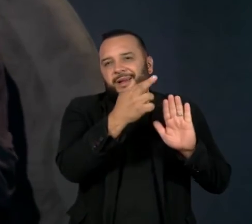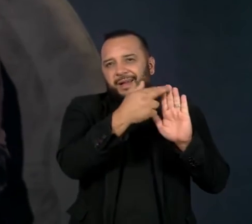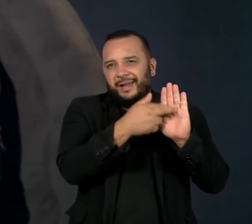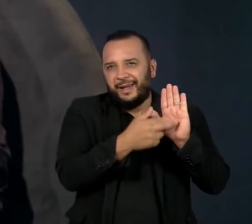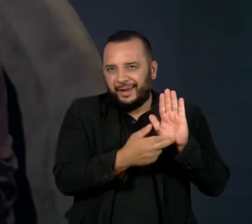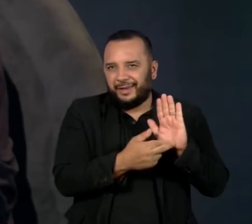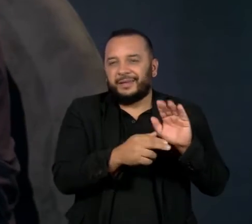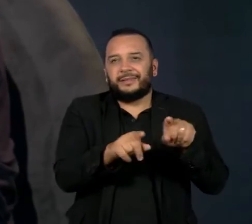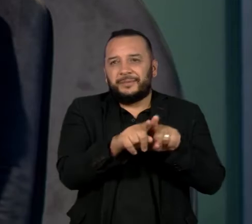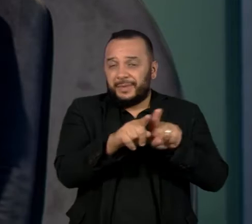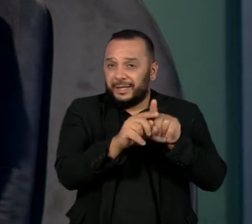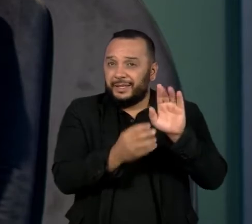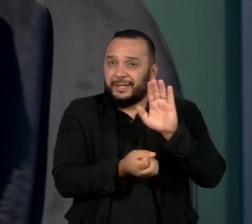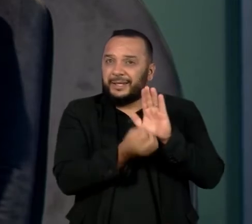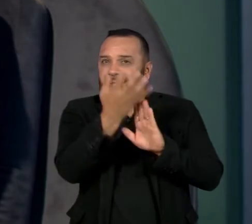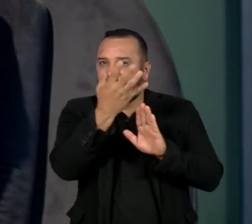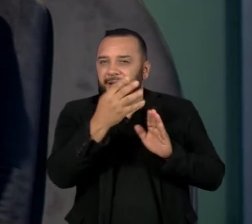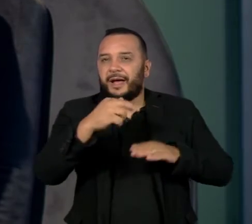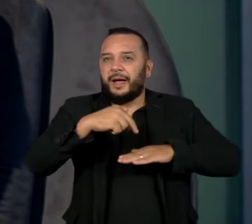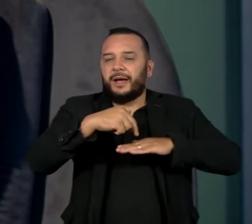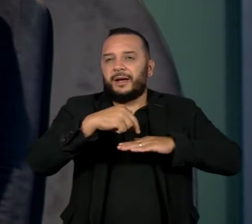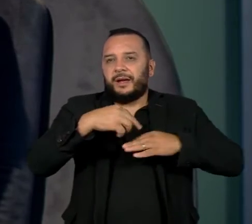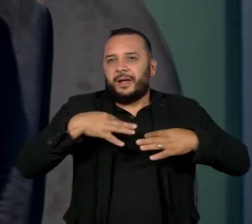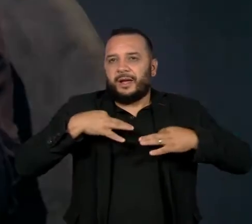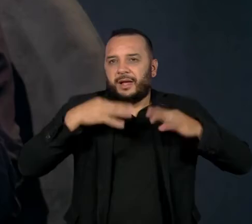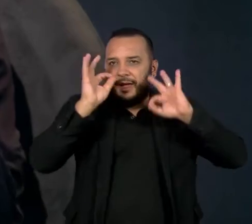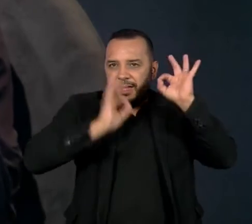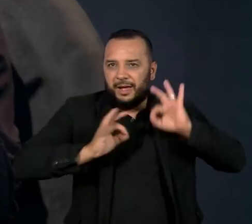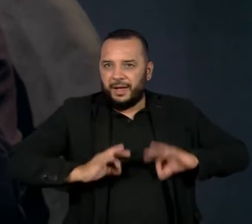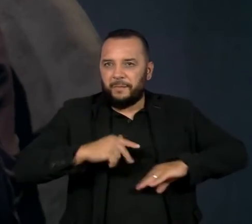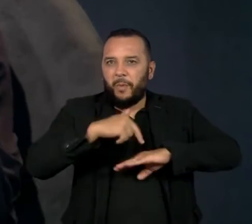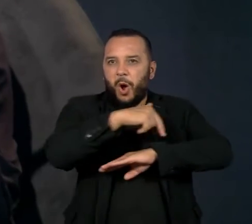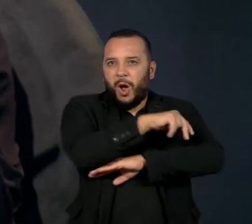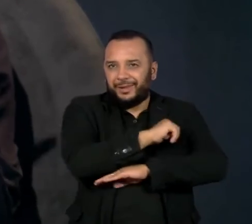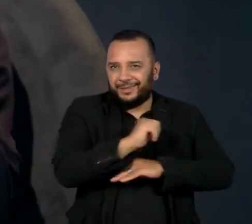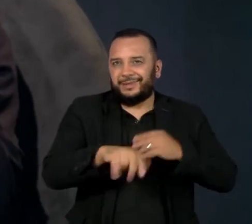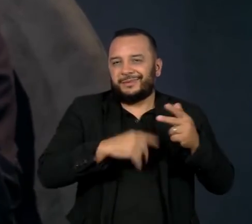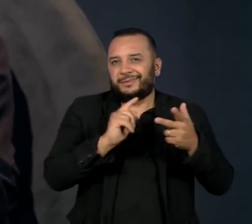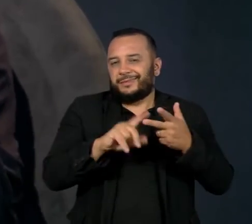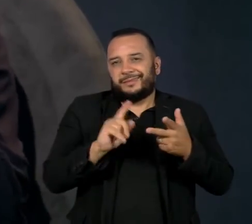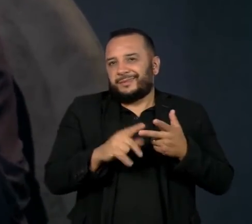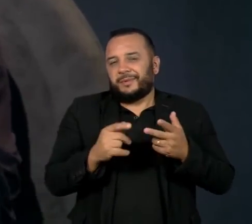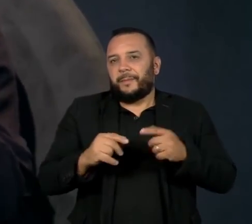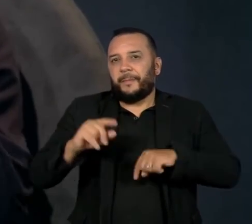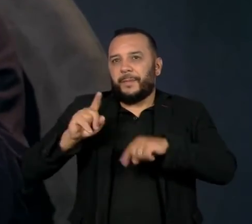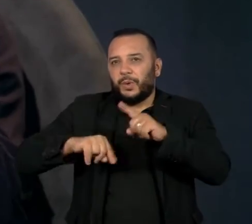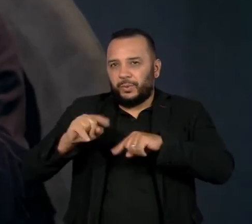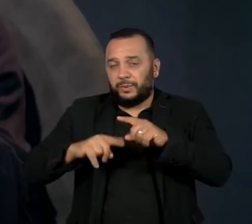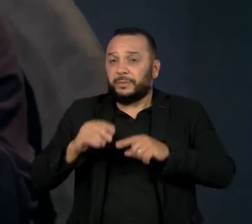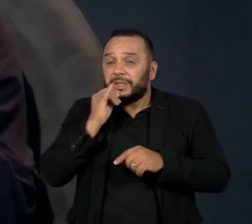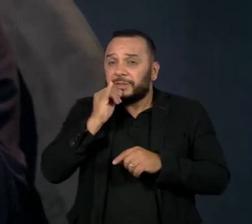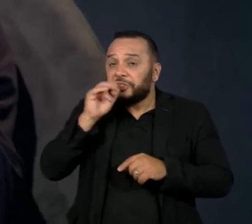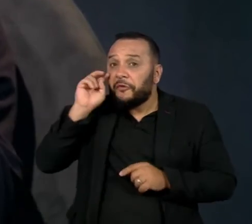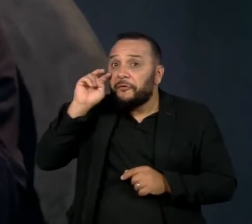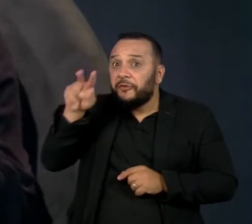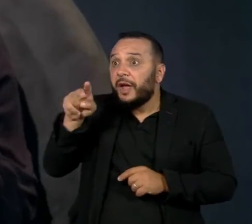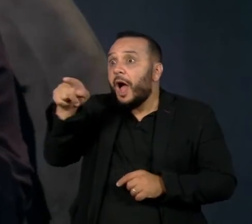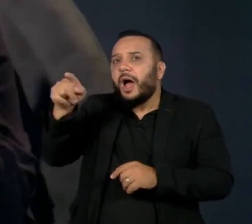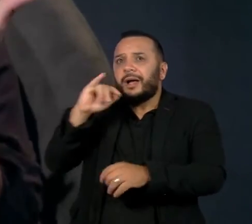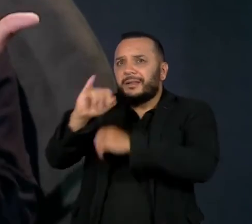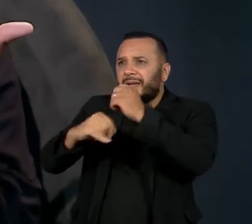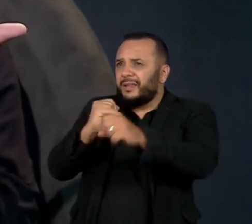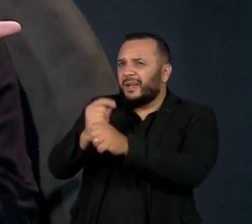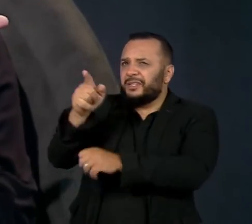suas próprias ferramentas. Então, às vezes, a gente está vendo um produto ali na internet que na quebrada eu mesmo posso fazer, ou eu mesmo posso ter